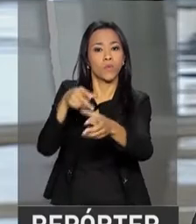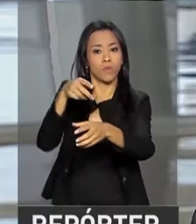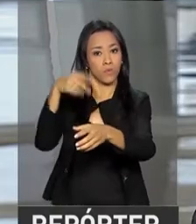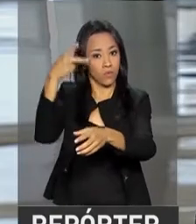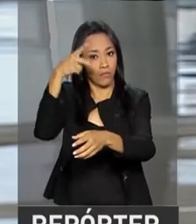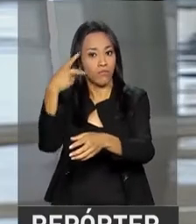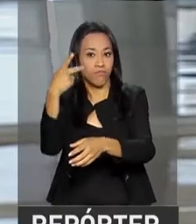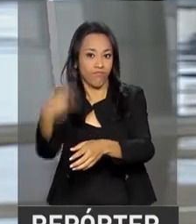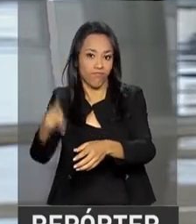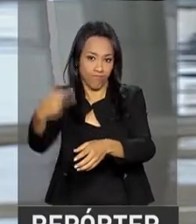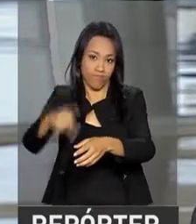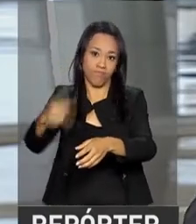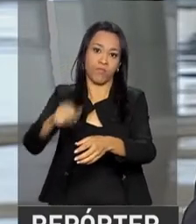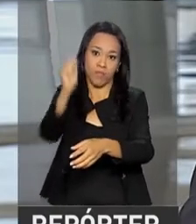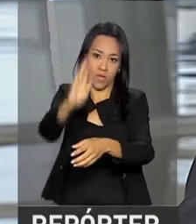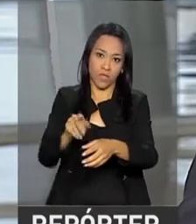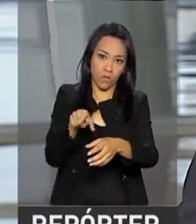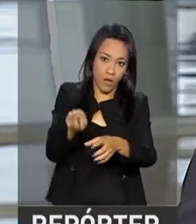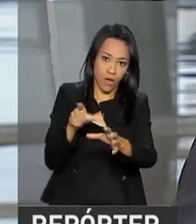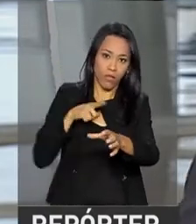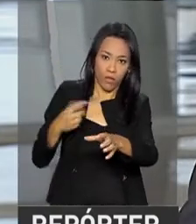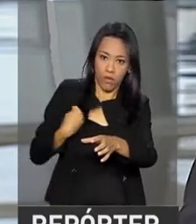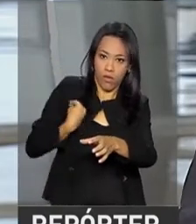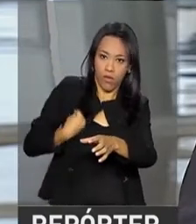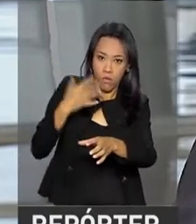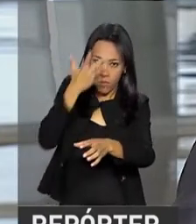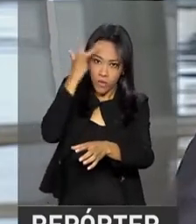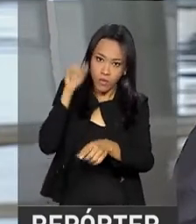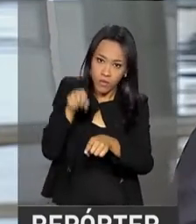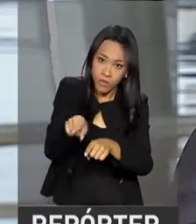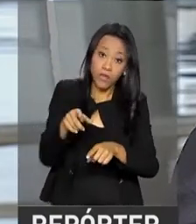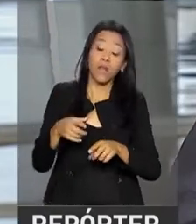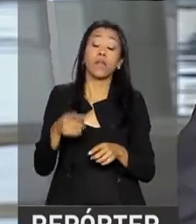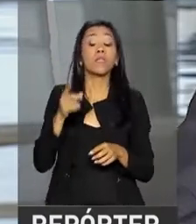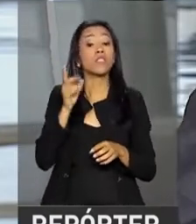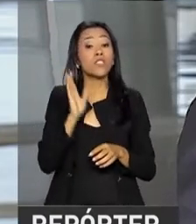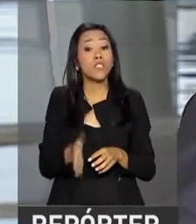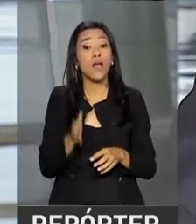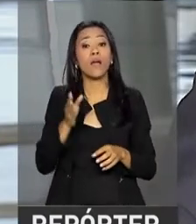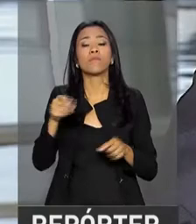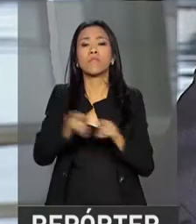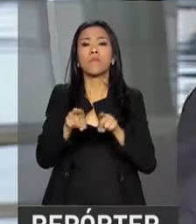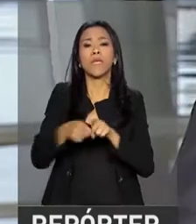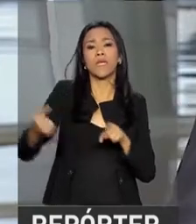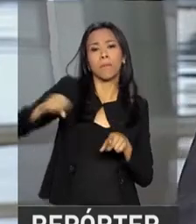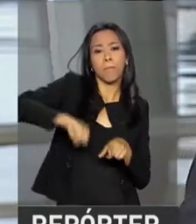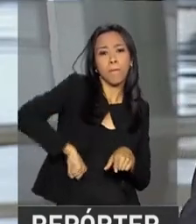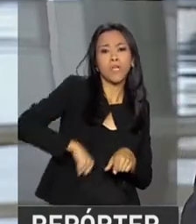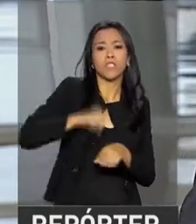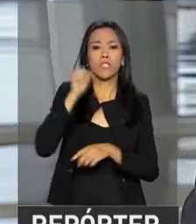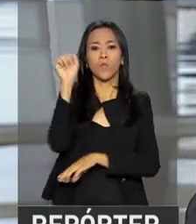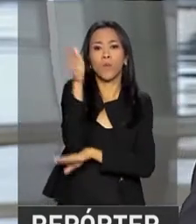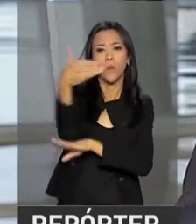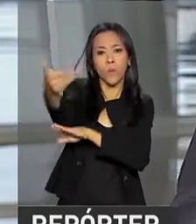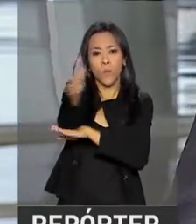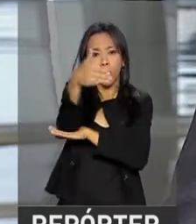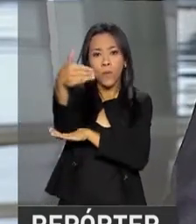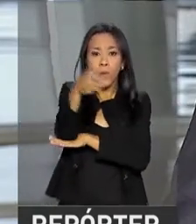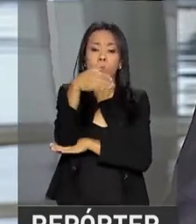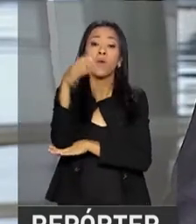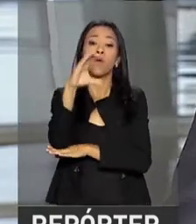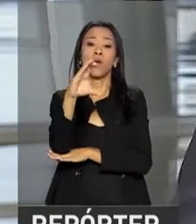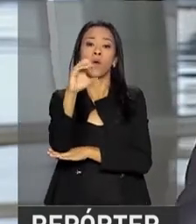os afetados por esse incidente e disse que colocou as embaixadas e os consulados na região